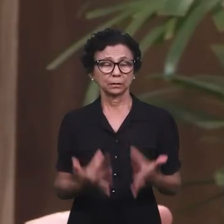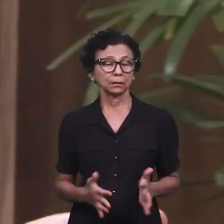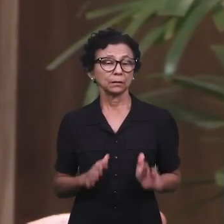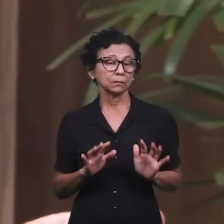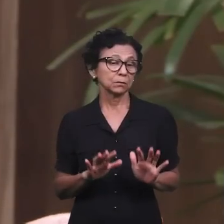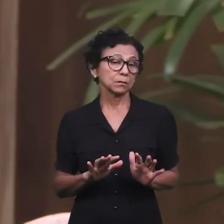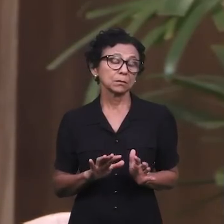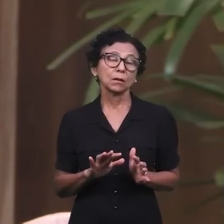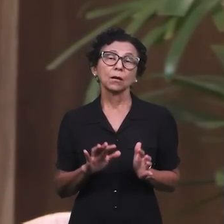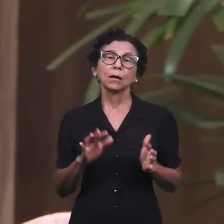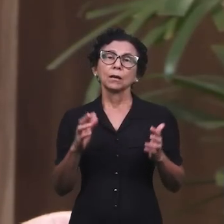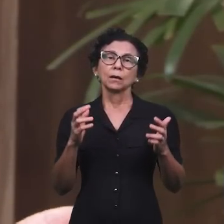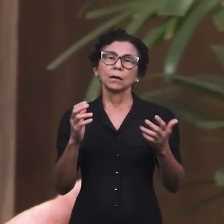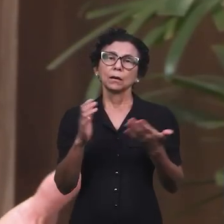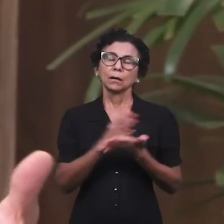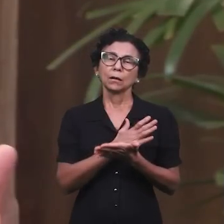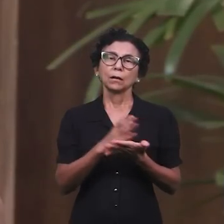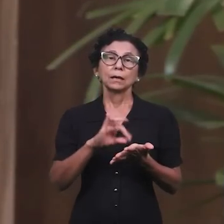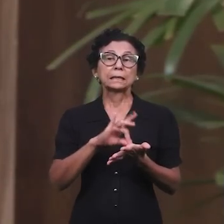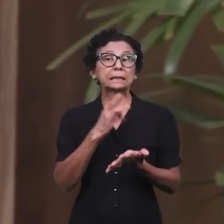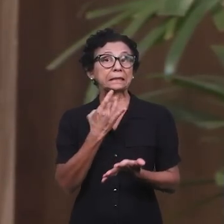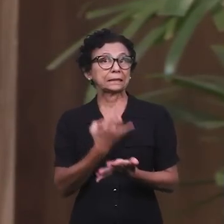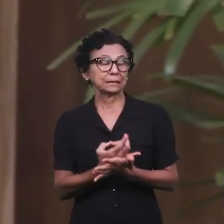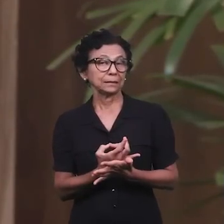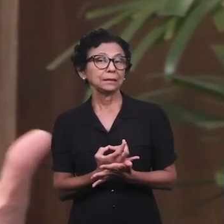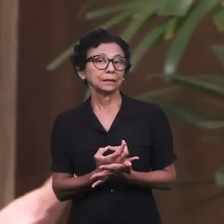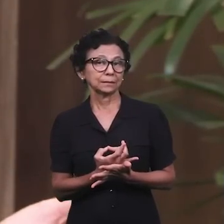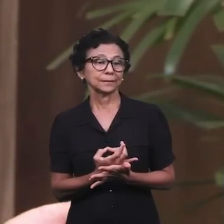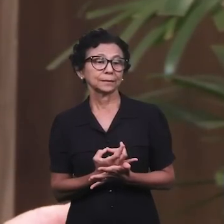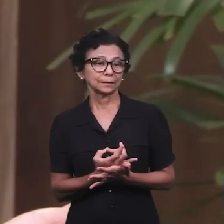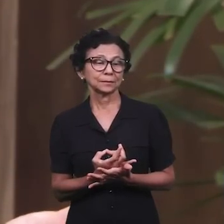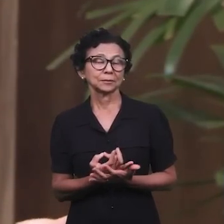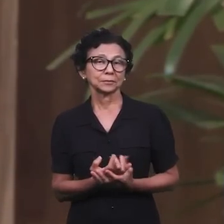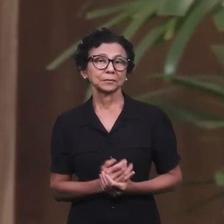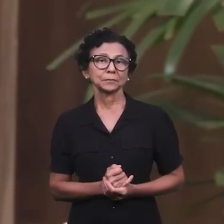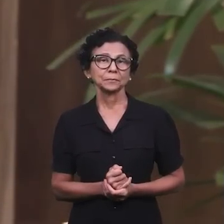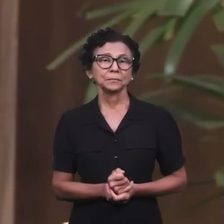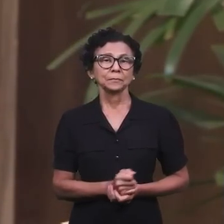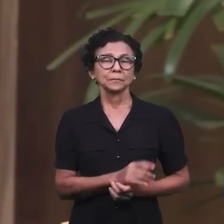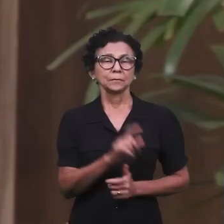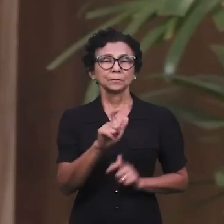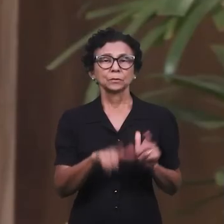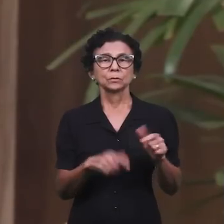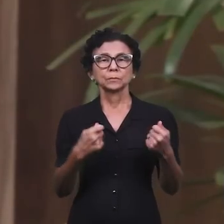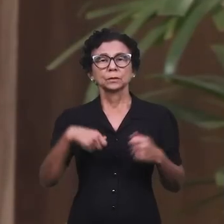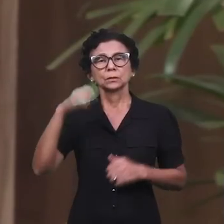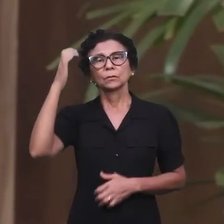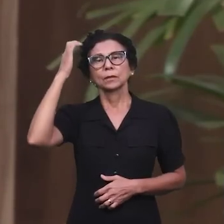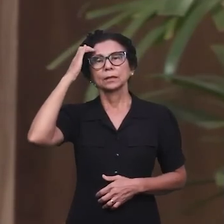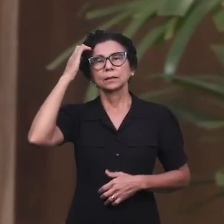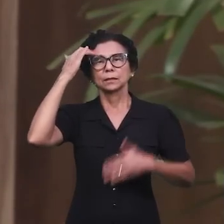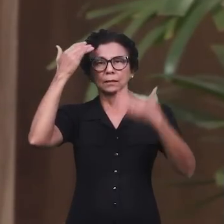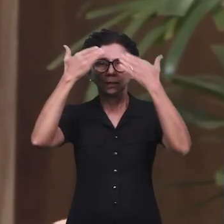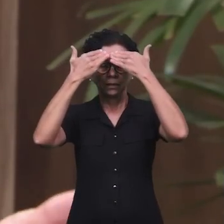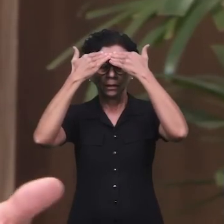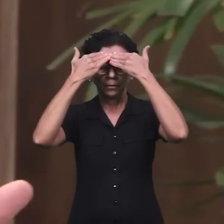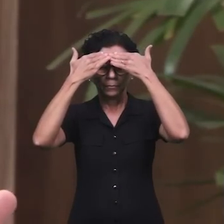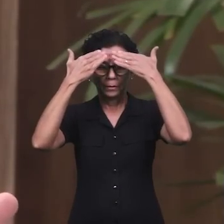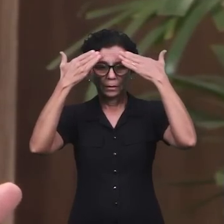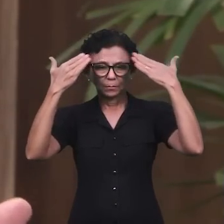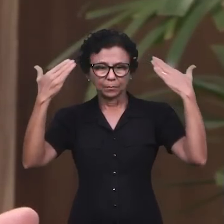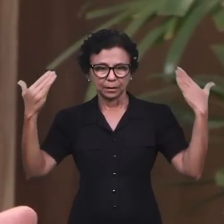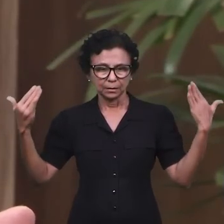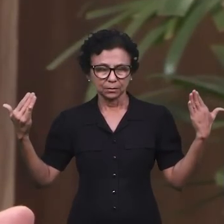falar de algumas que abriram o entendimento das pessoas para que possam entender que o